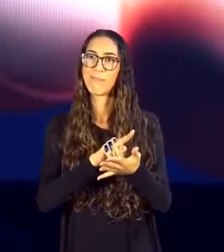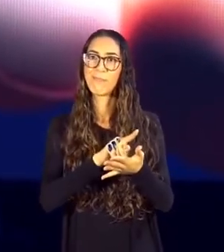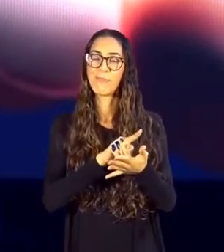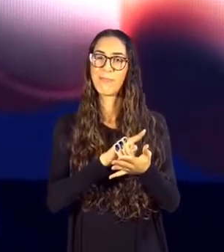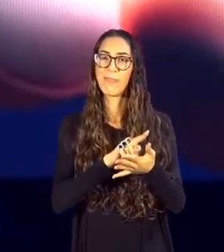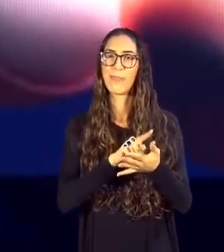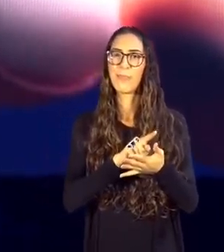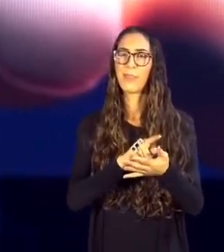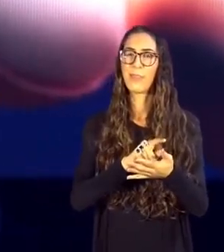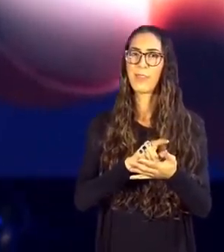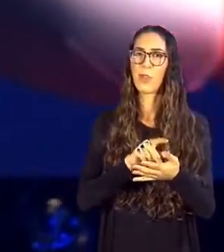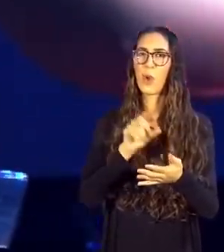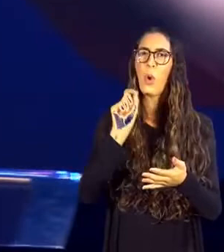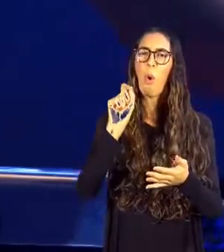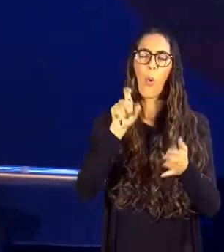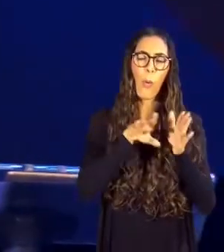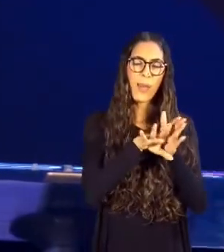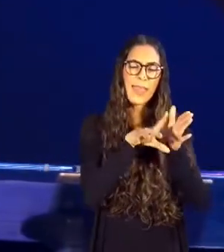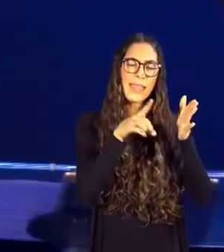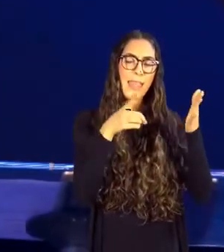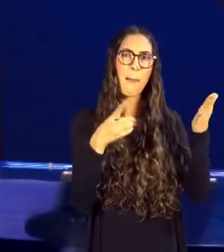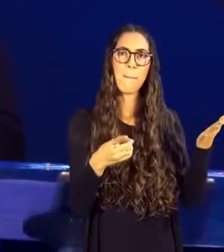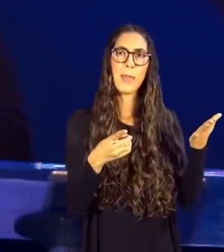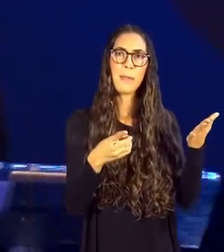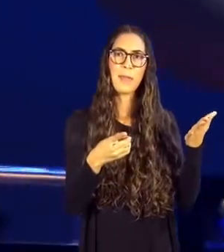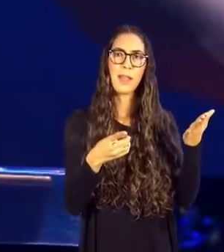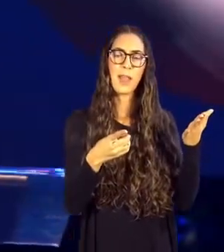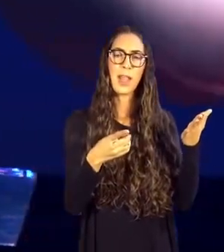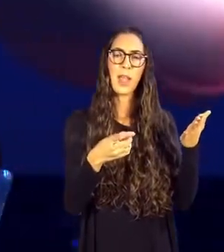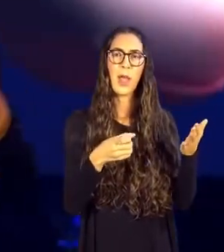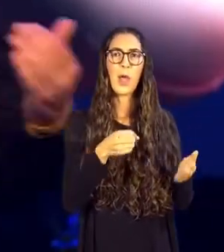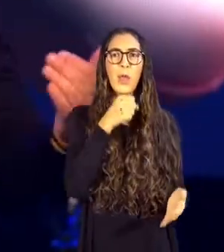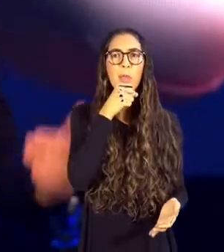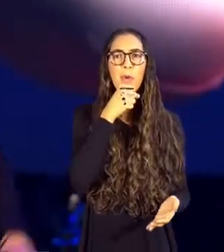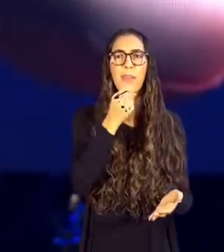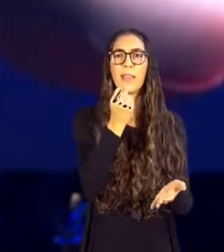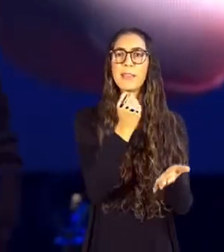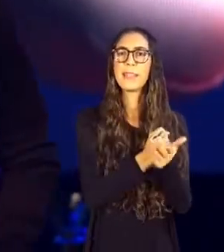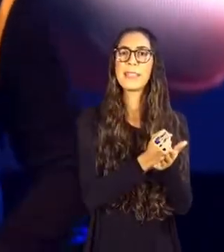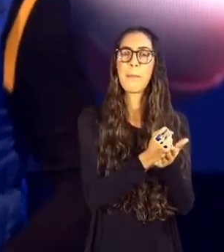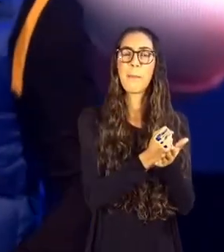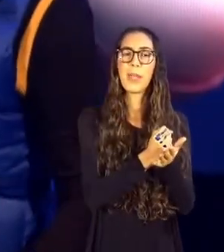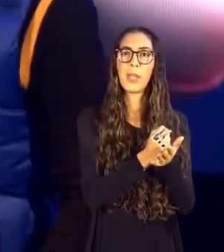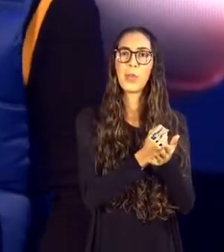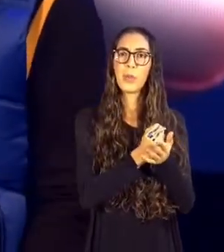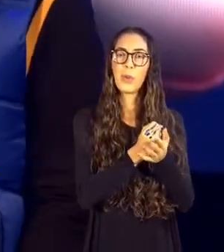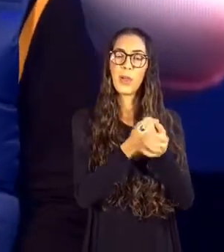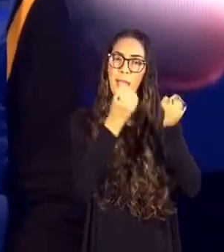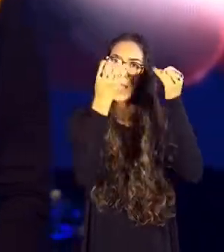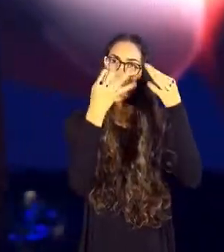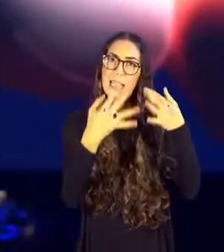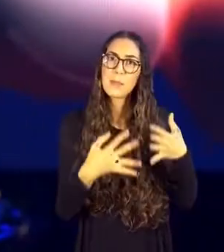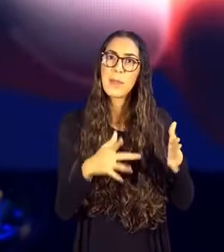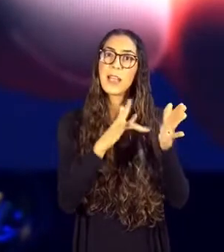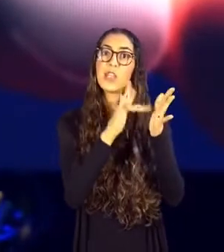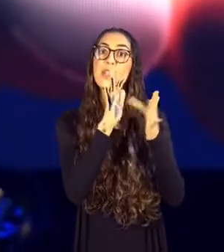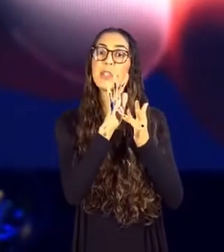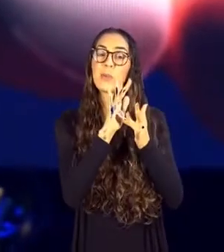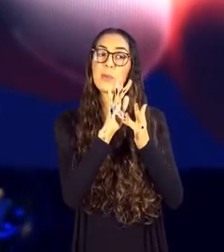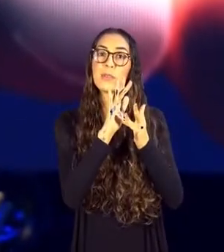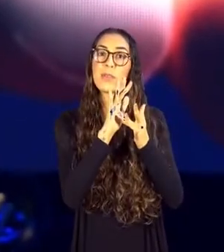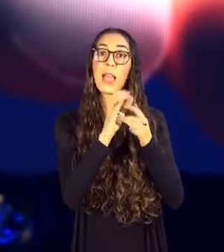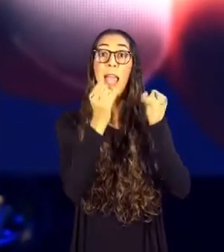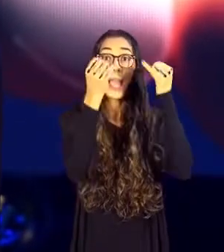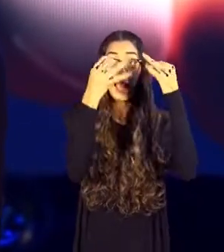a Bíblia... Que previsões que falavam no Velho Testamento sobre Jesus? Profecias dizendo que Jesus ia ser crucificado, que ele ia